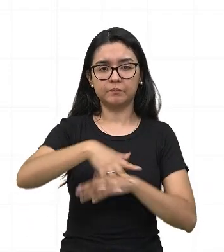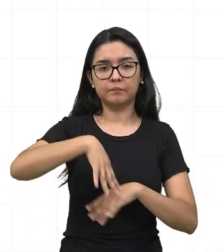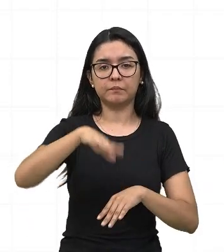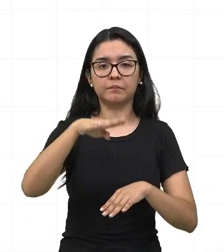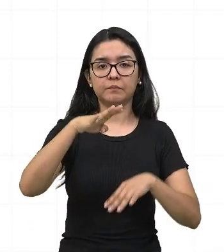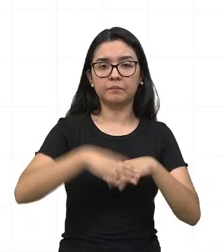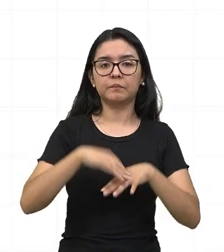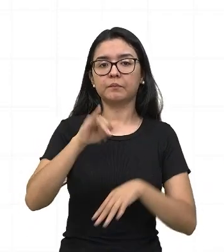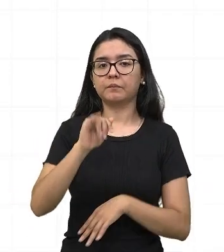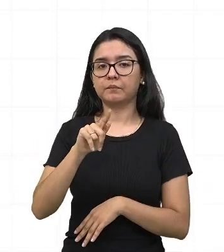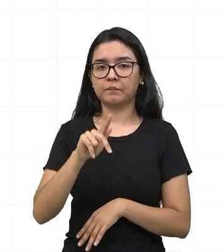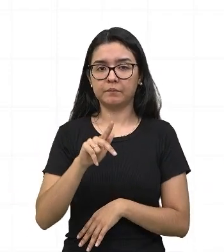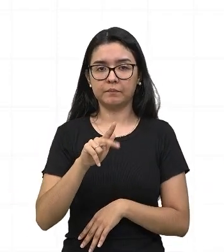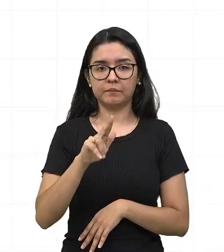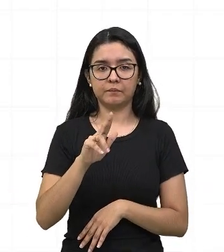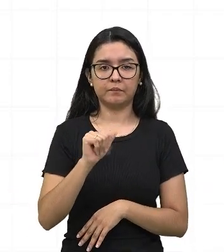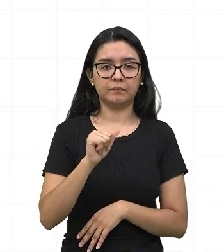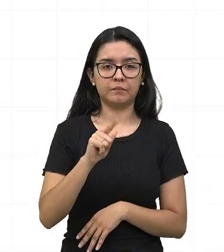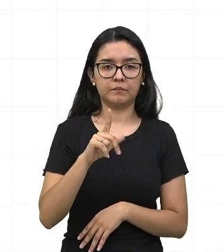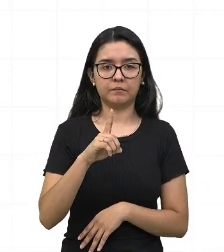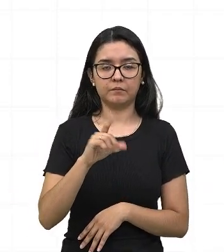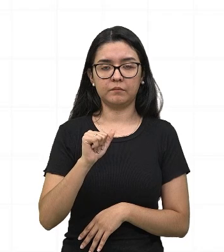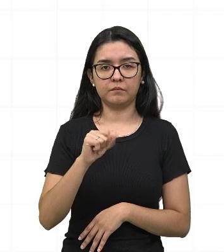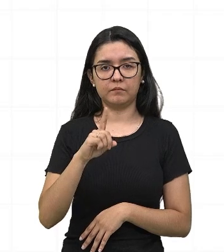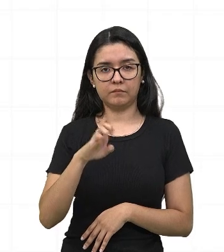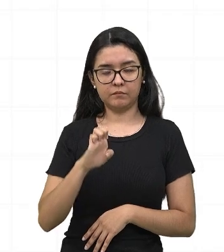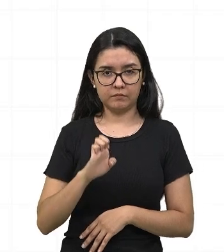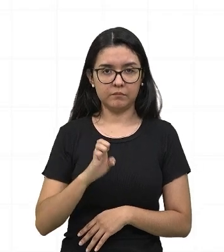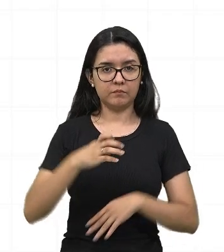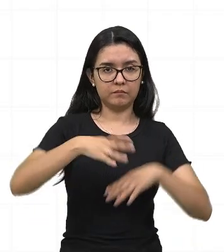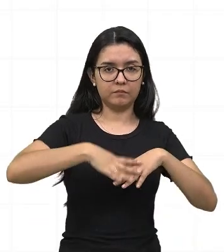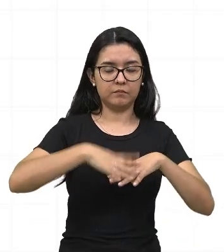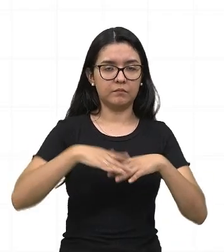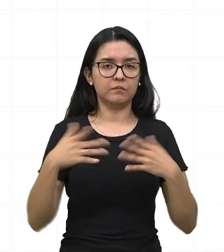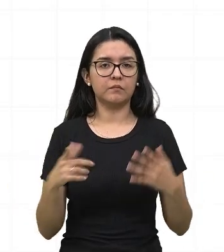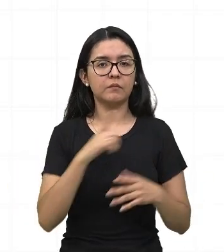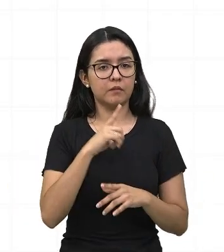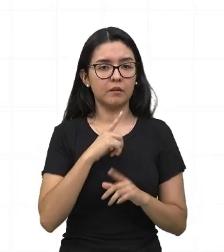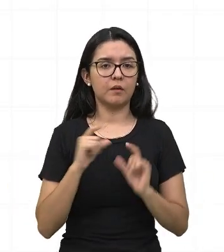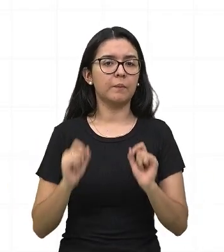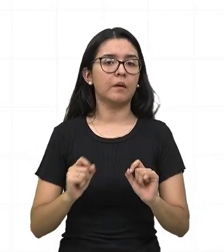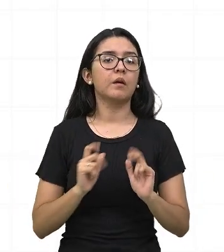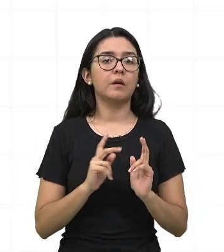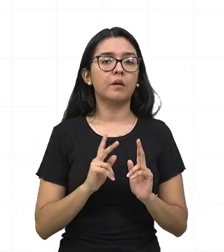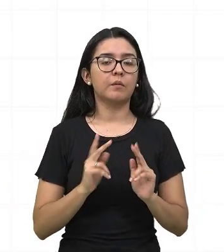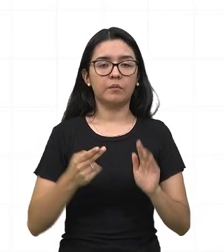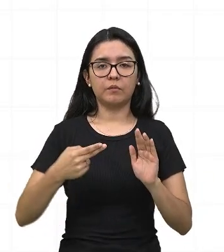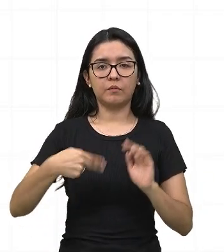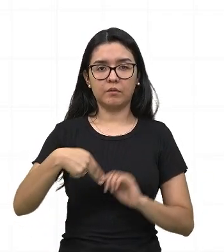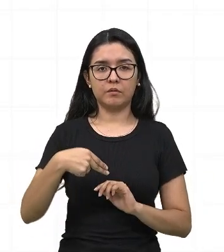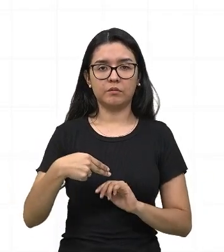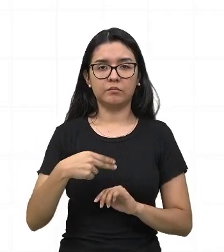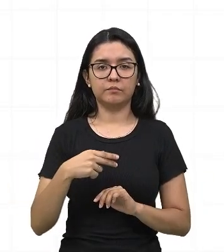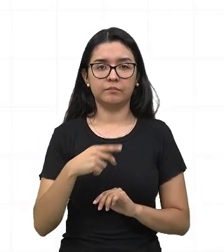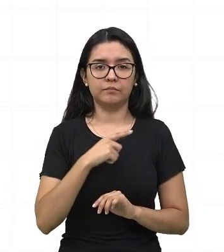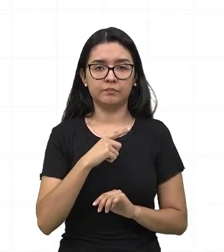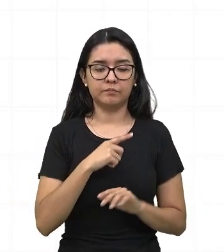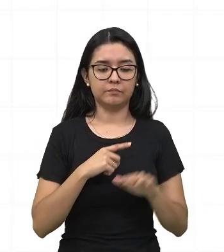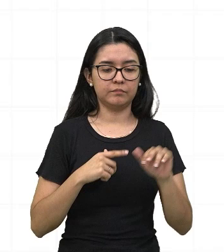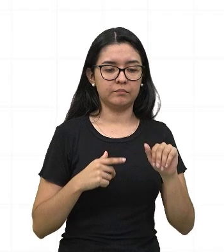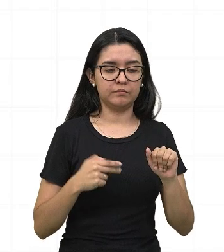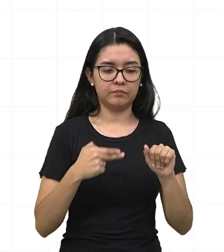né, nós estamos falando daqui, nós temos uma igualdade e nos dois lados